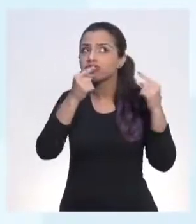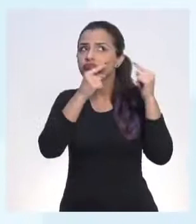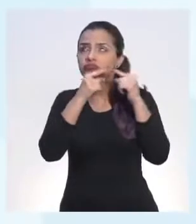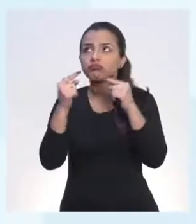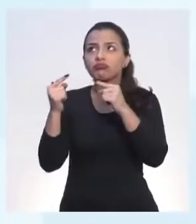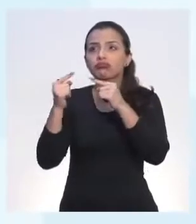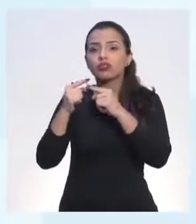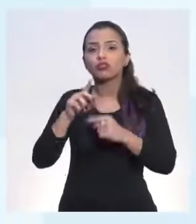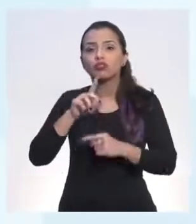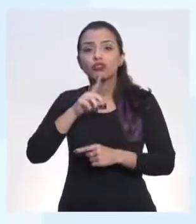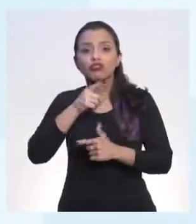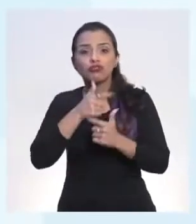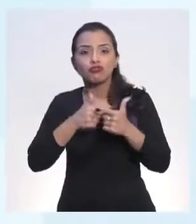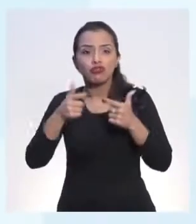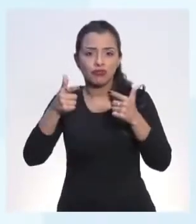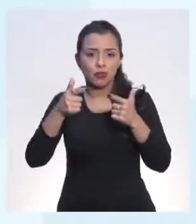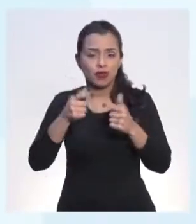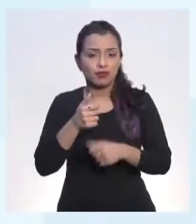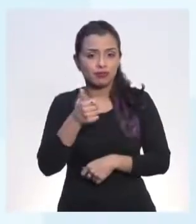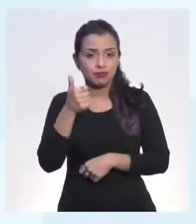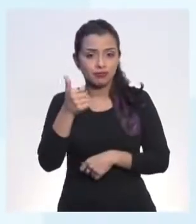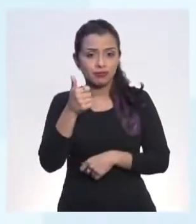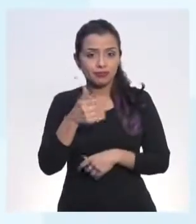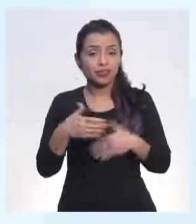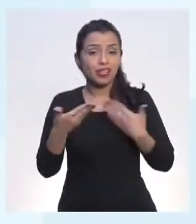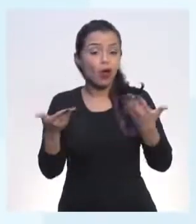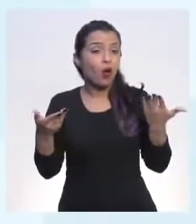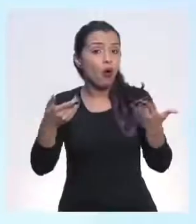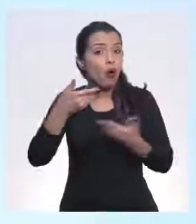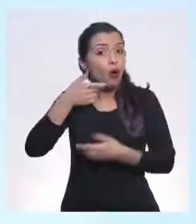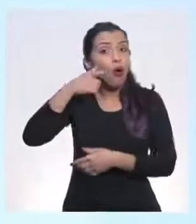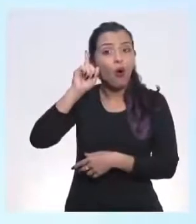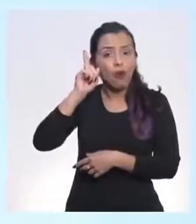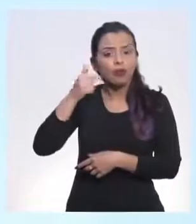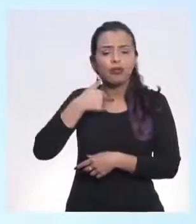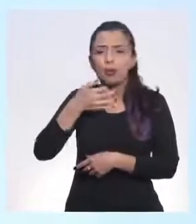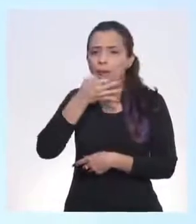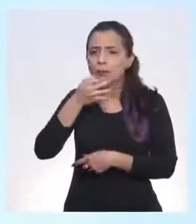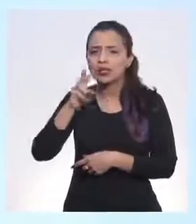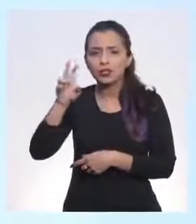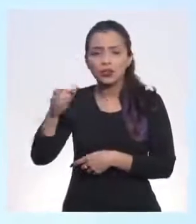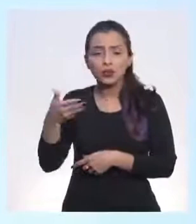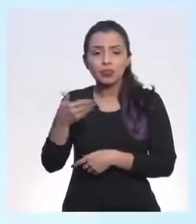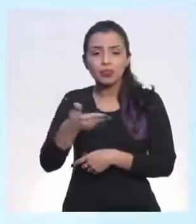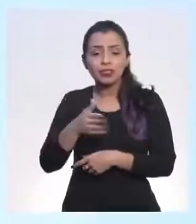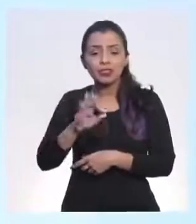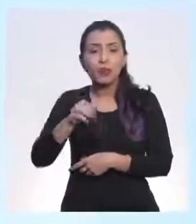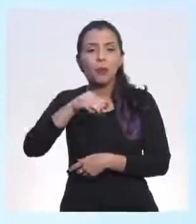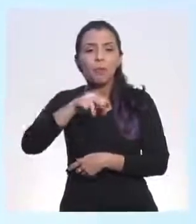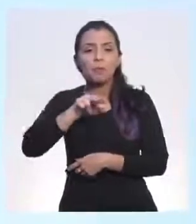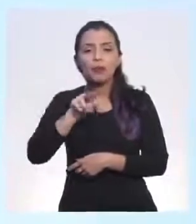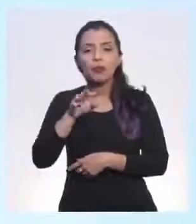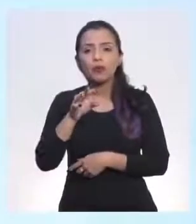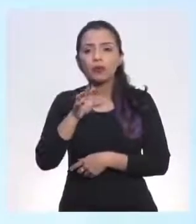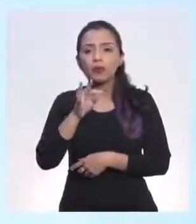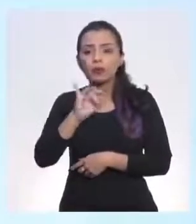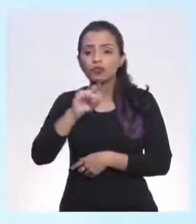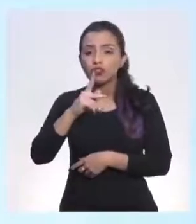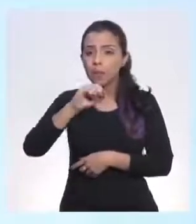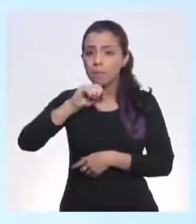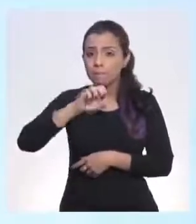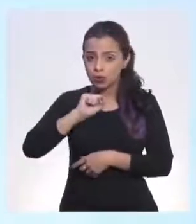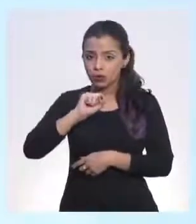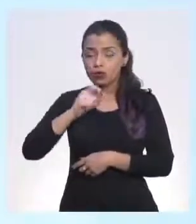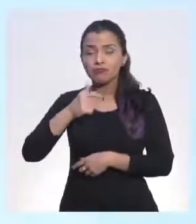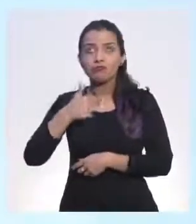dos divisores. Então, ontem eu meio que comentei alguma coisa relacionada, então, os múltiplos. Múltiplo eu tinha que pensar